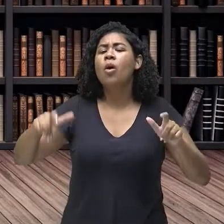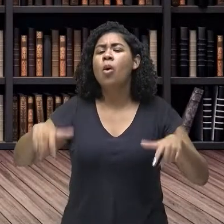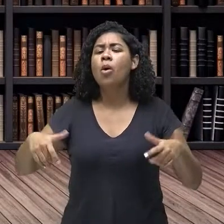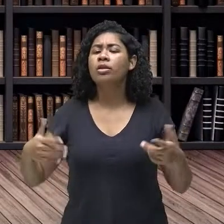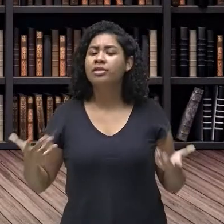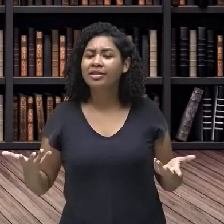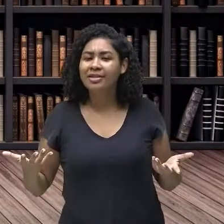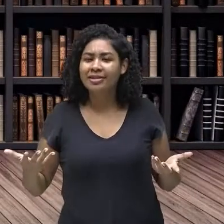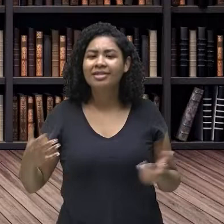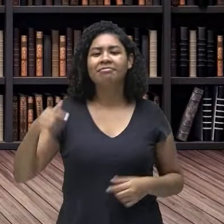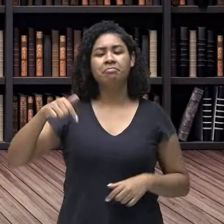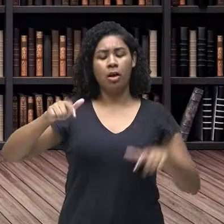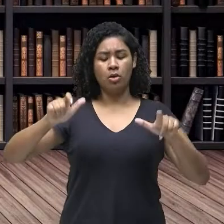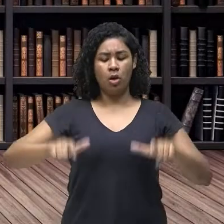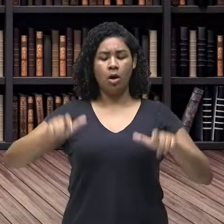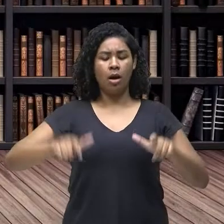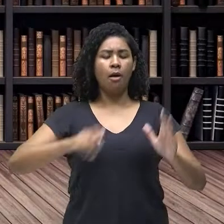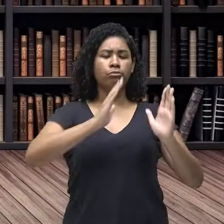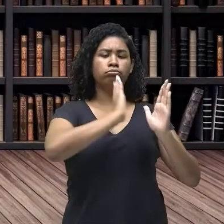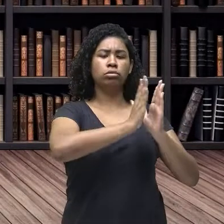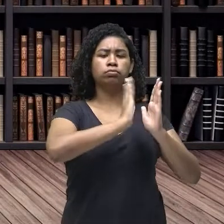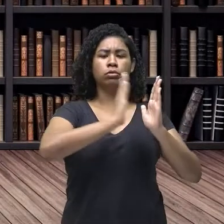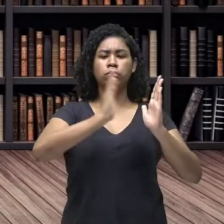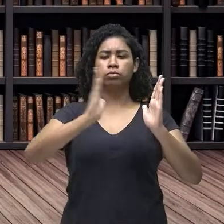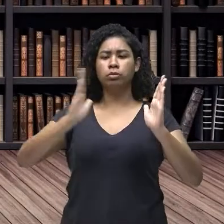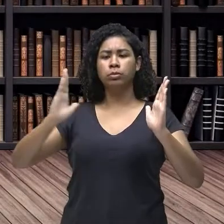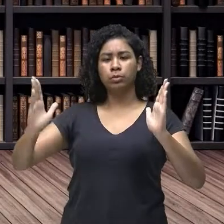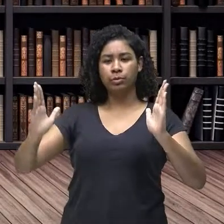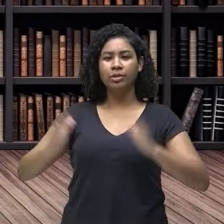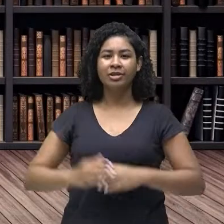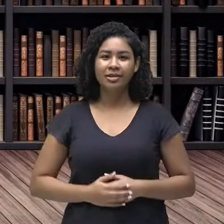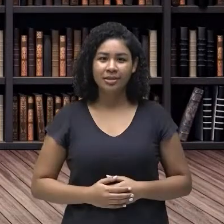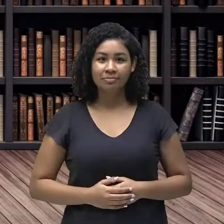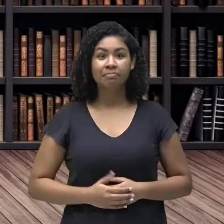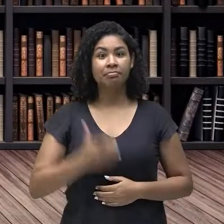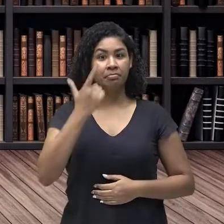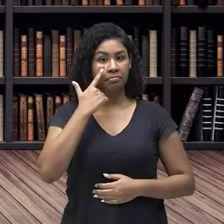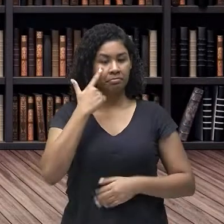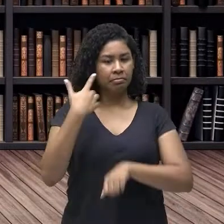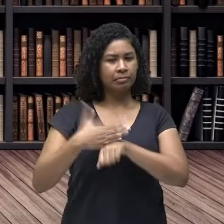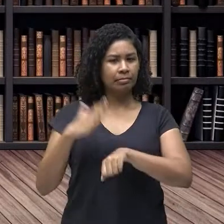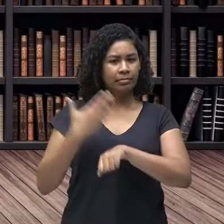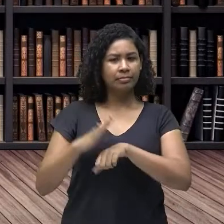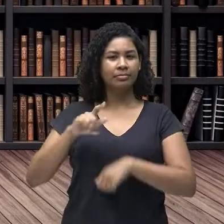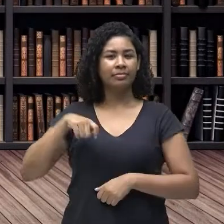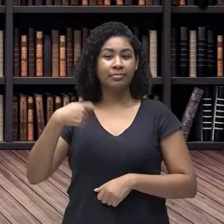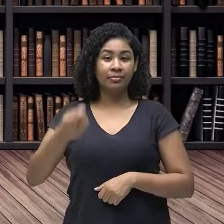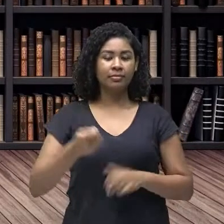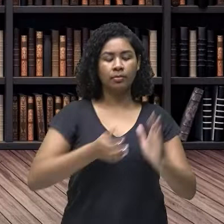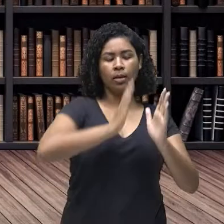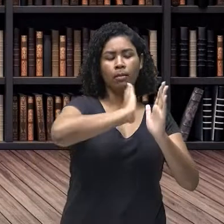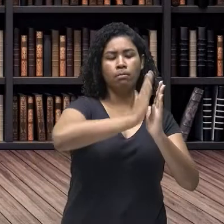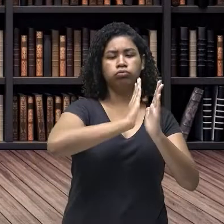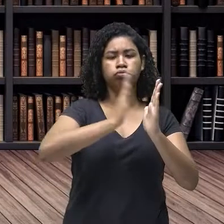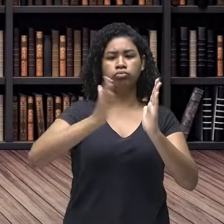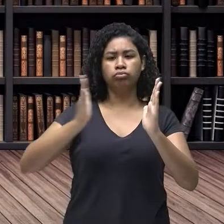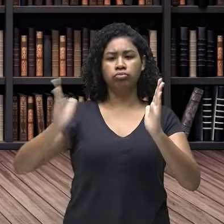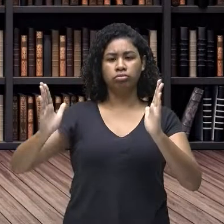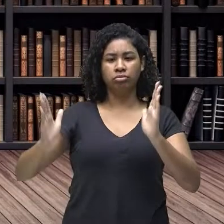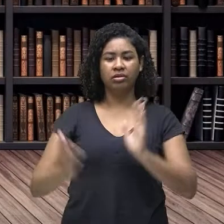numa library. Library. Vocês podem repetir aí? Digam assim,